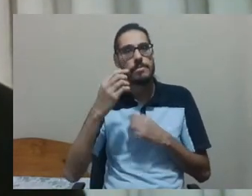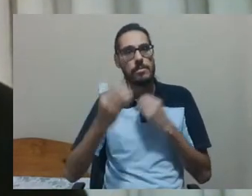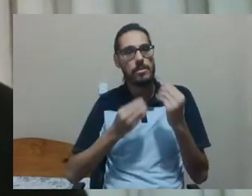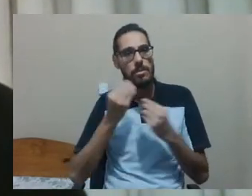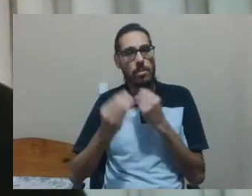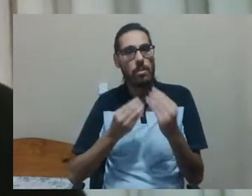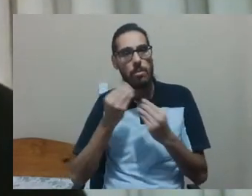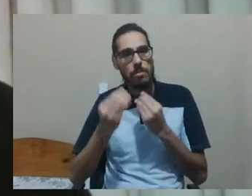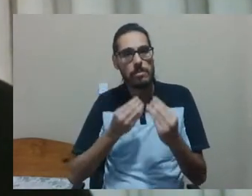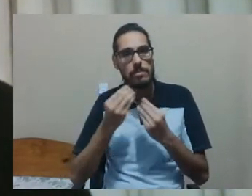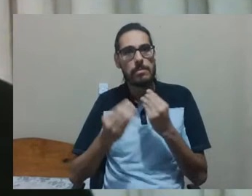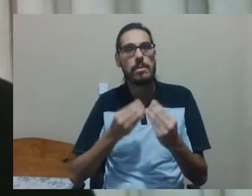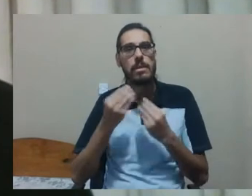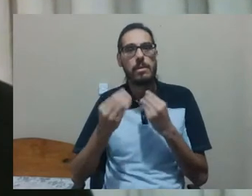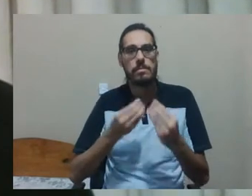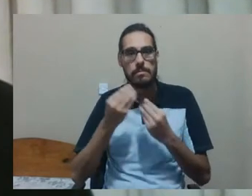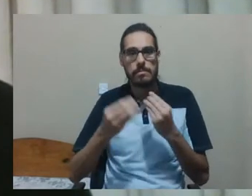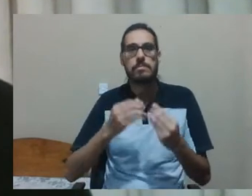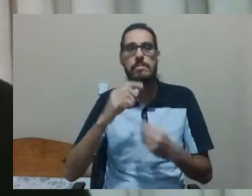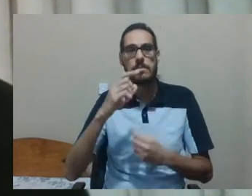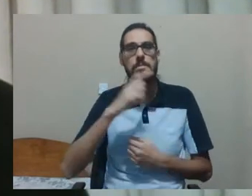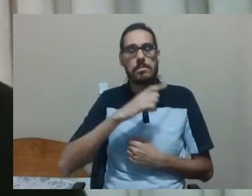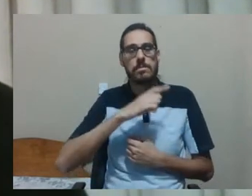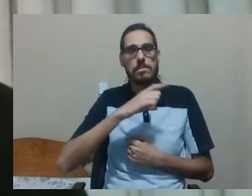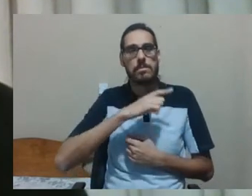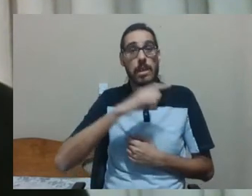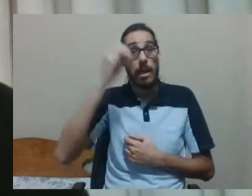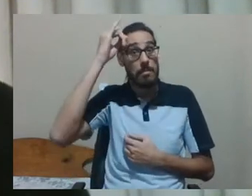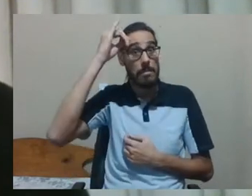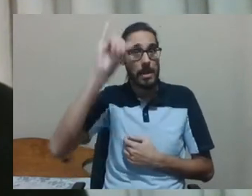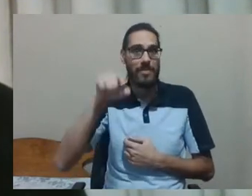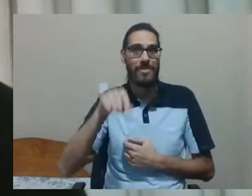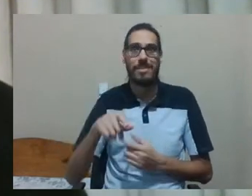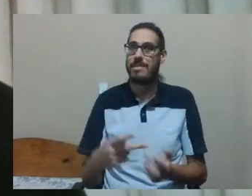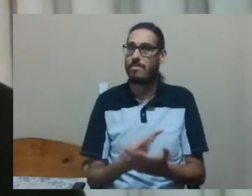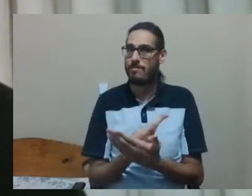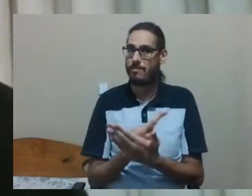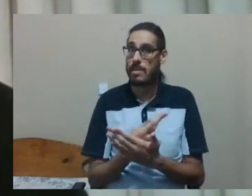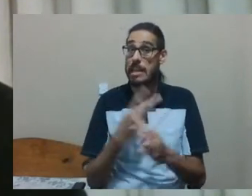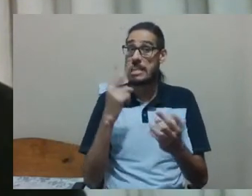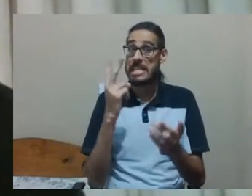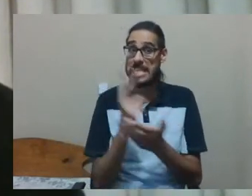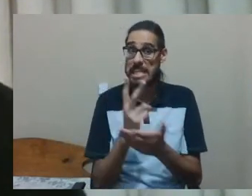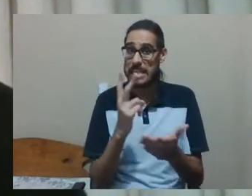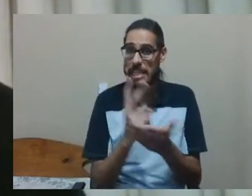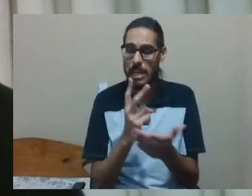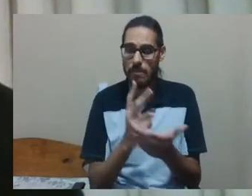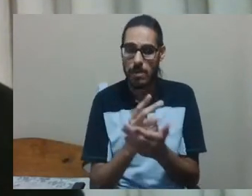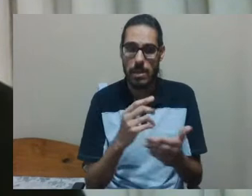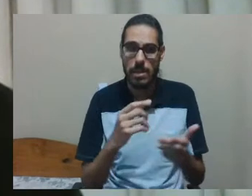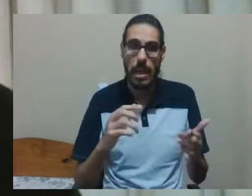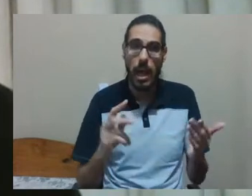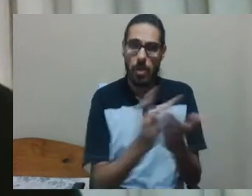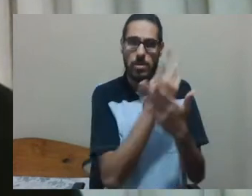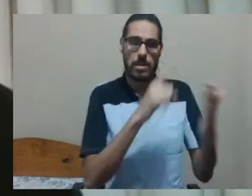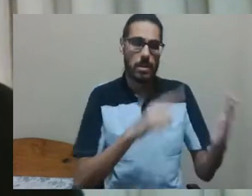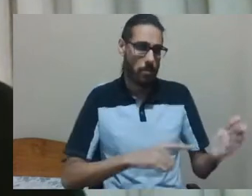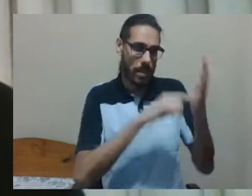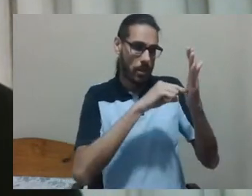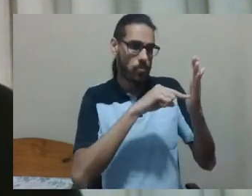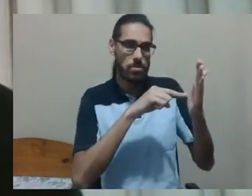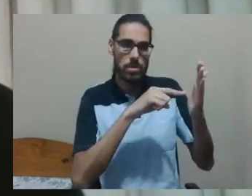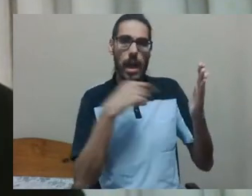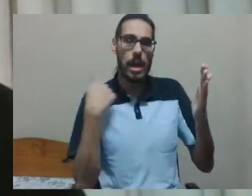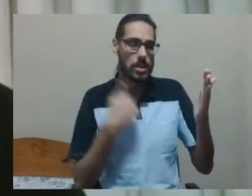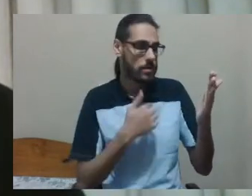é claro, sempre que se identificar uma denúncia, apurar, verificar, corrigir,